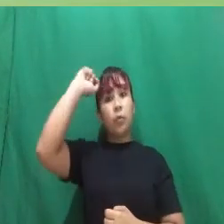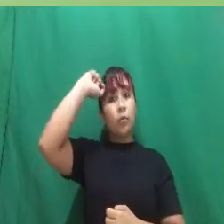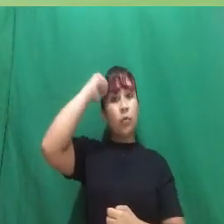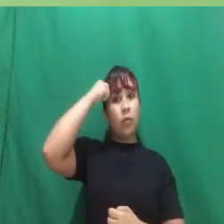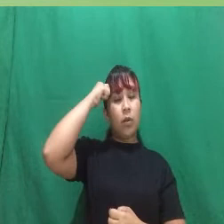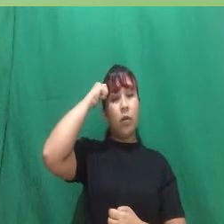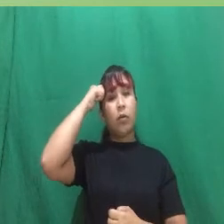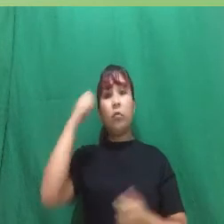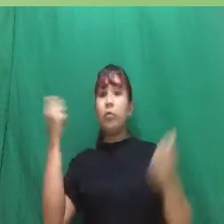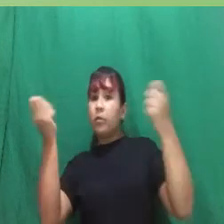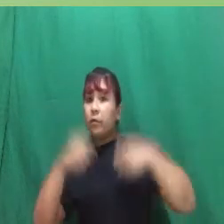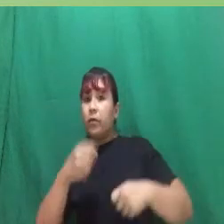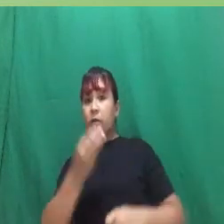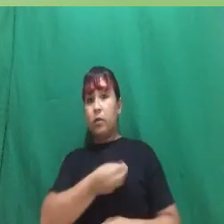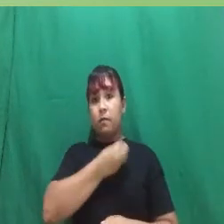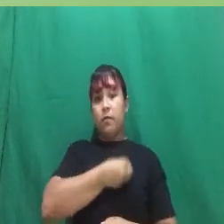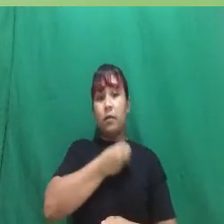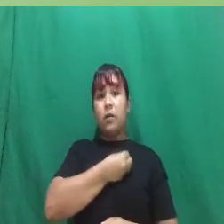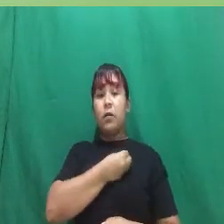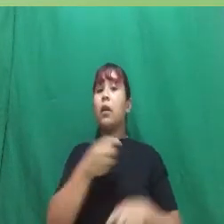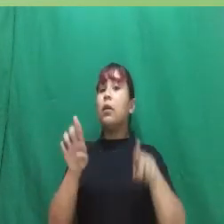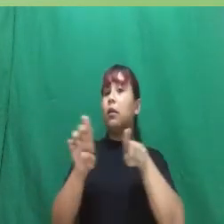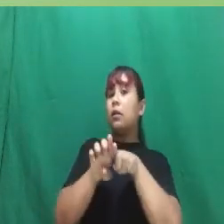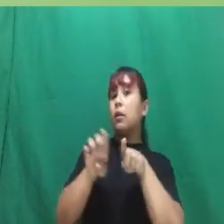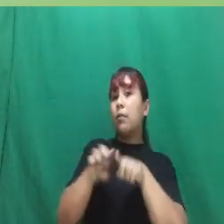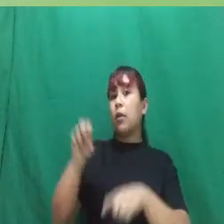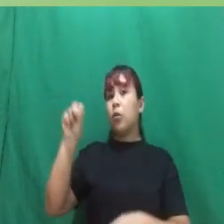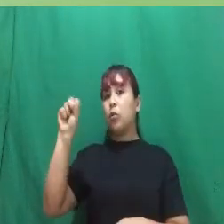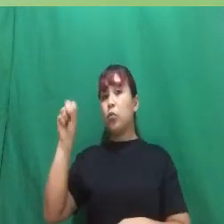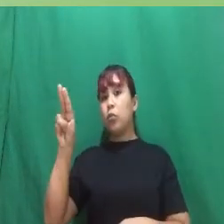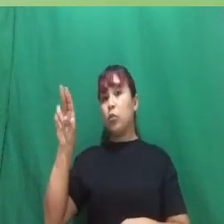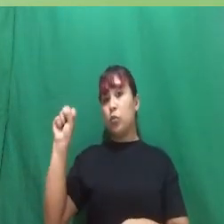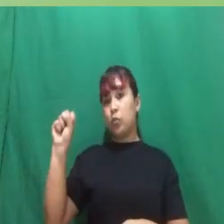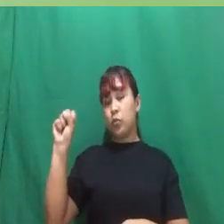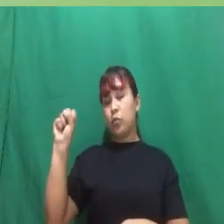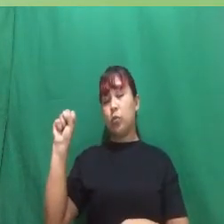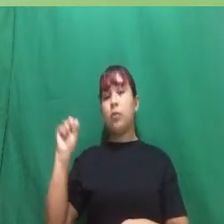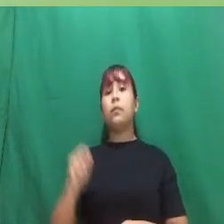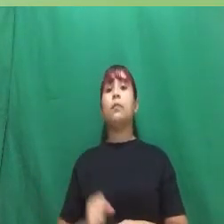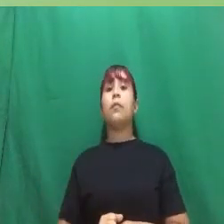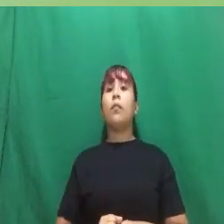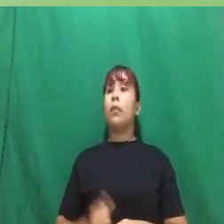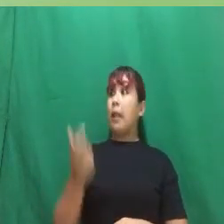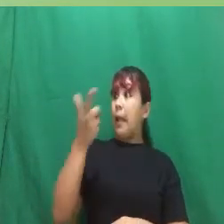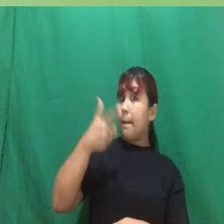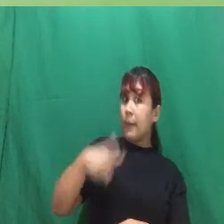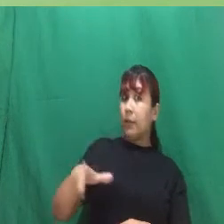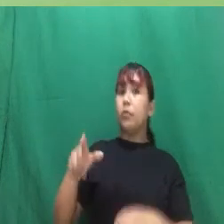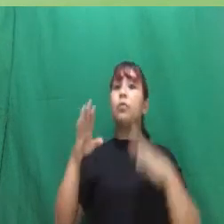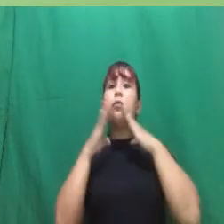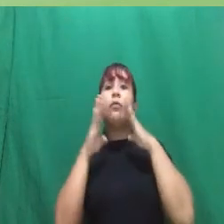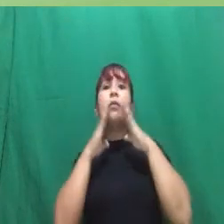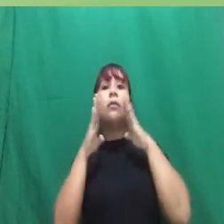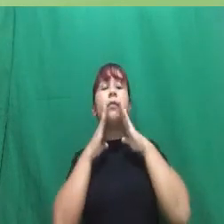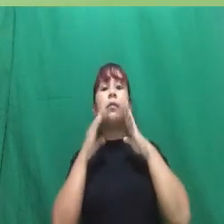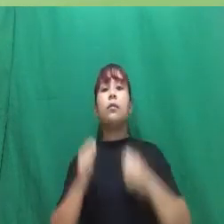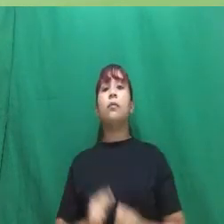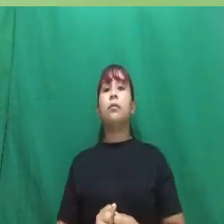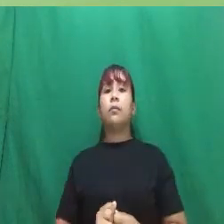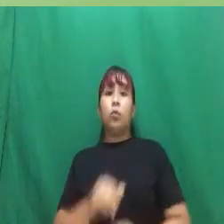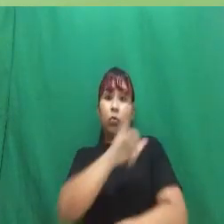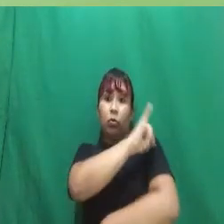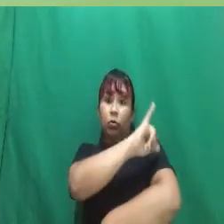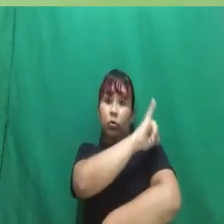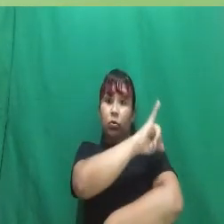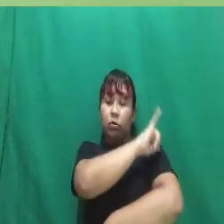estarem assistindo, participando no canal do Facebook da Um Negro do Rio de Janeiro. E assim nós vamos dar prosseguimento à nossa luta antirracista.